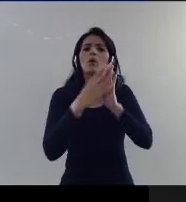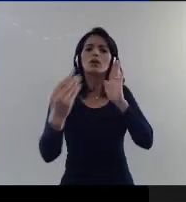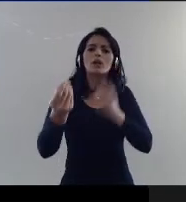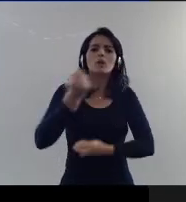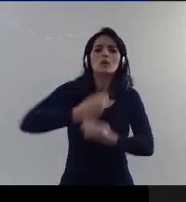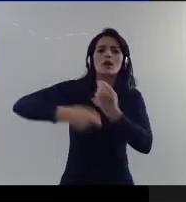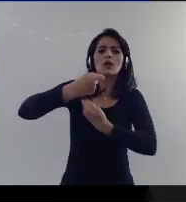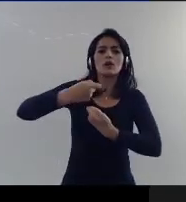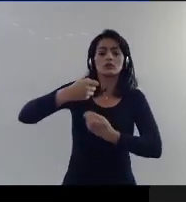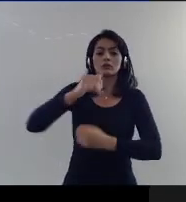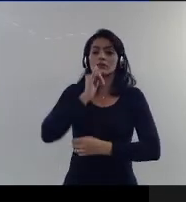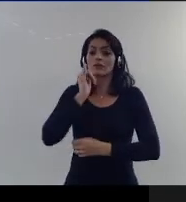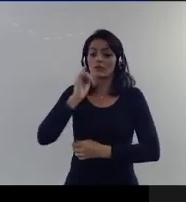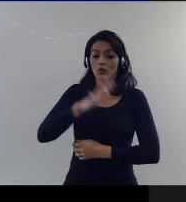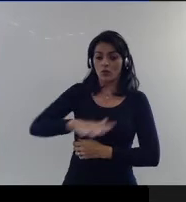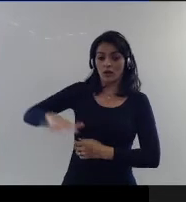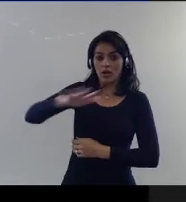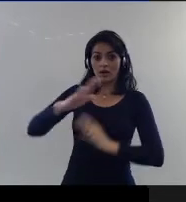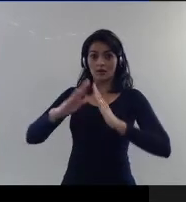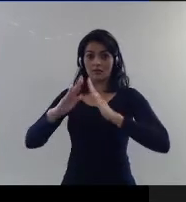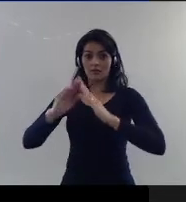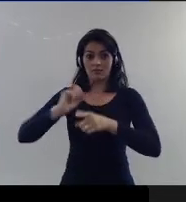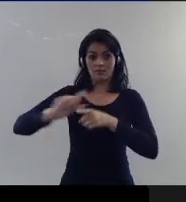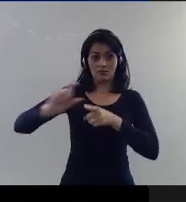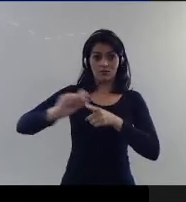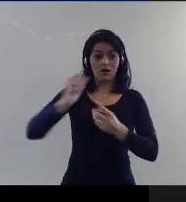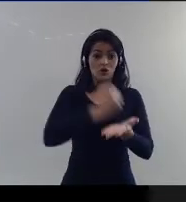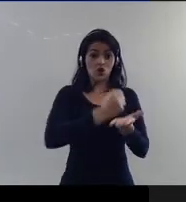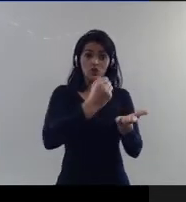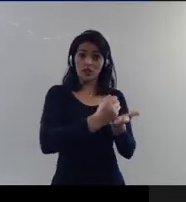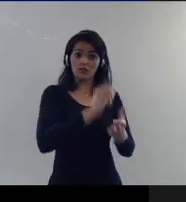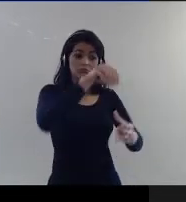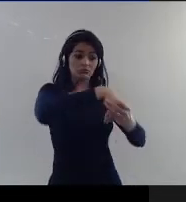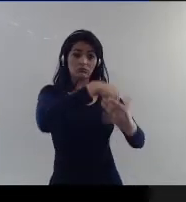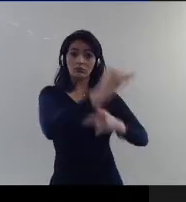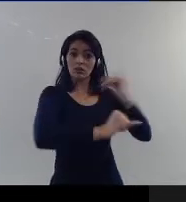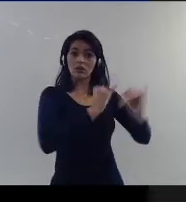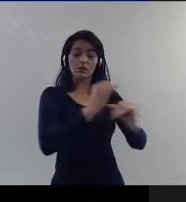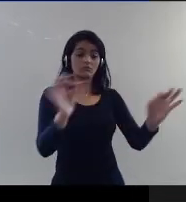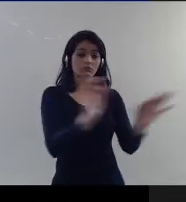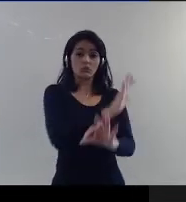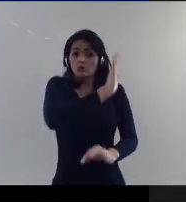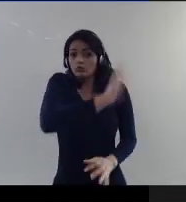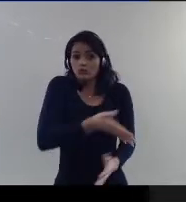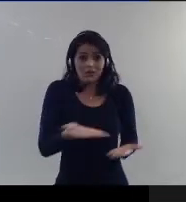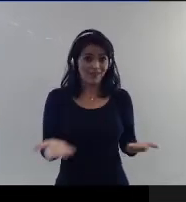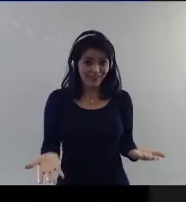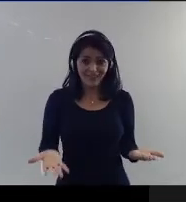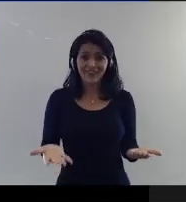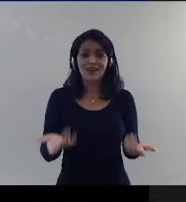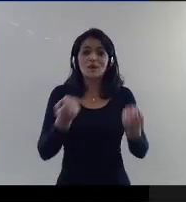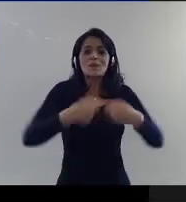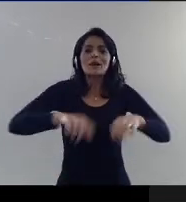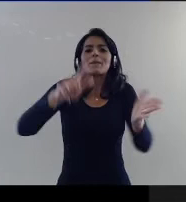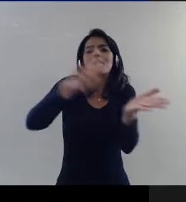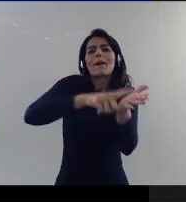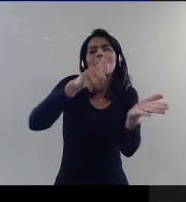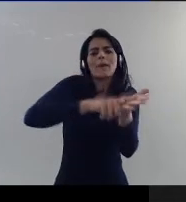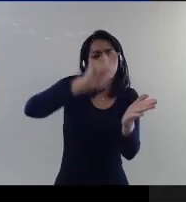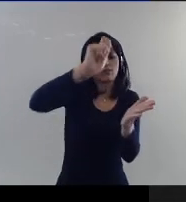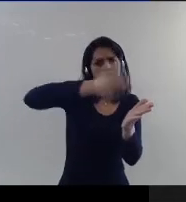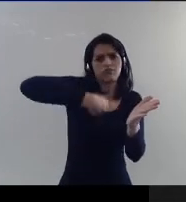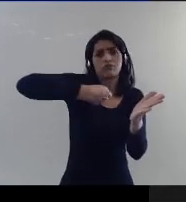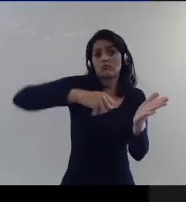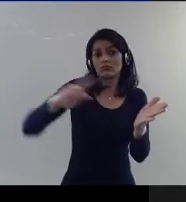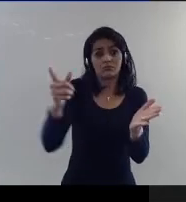direito imobiliário, os contratos agora acontecendo de forma digital, e além disso, né, você tem novas